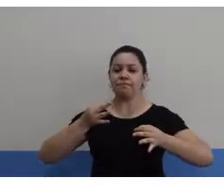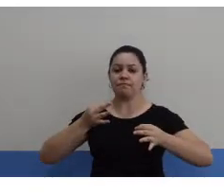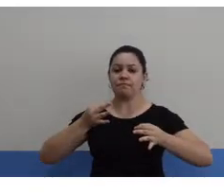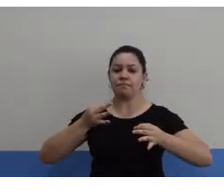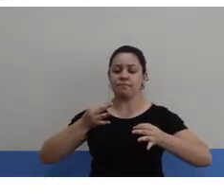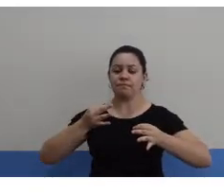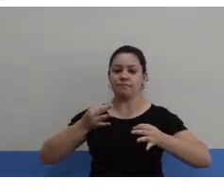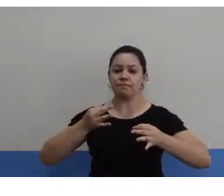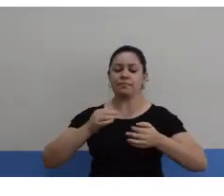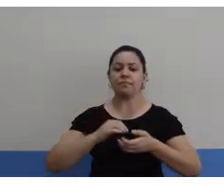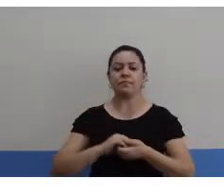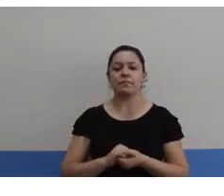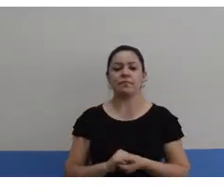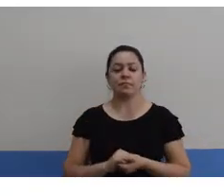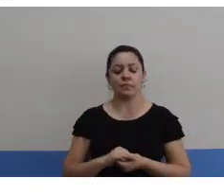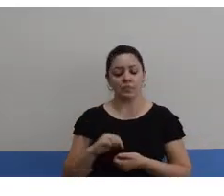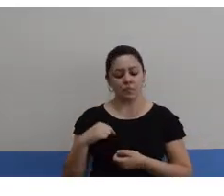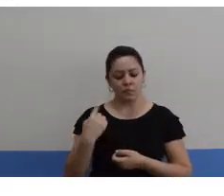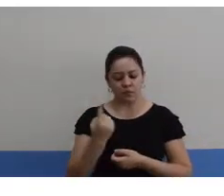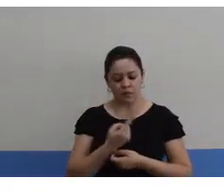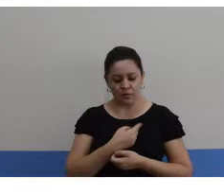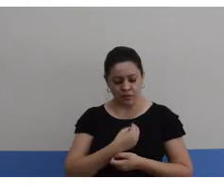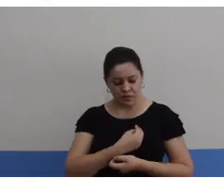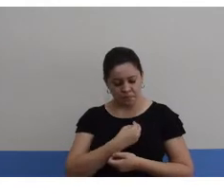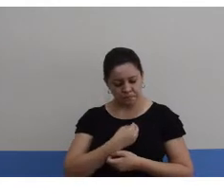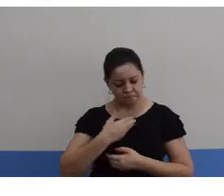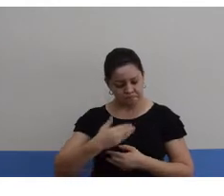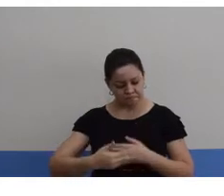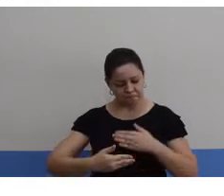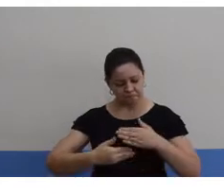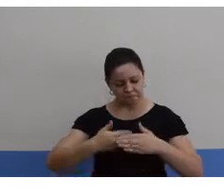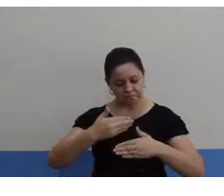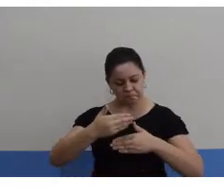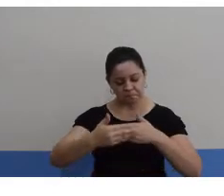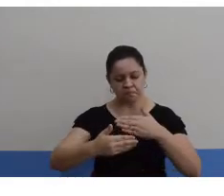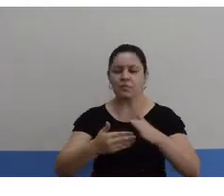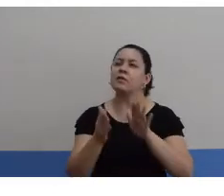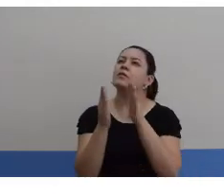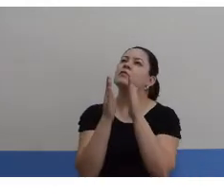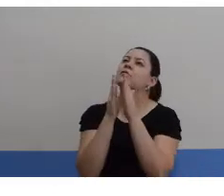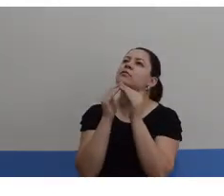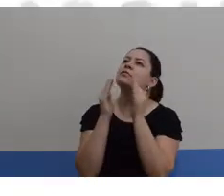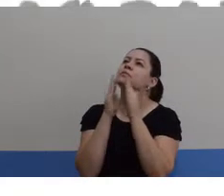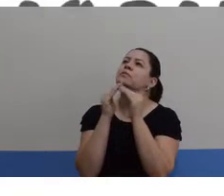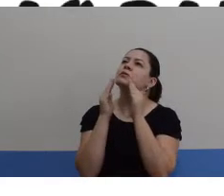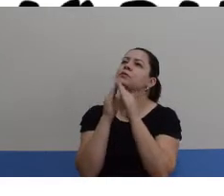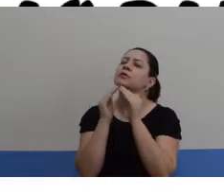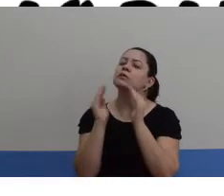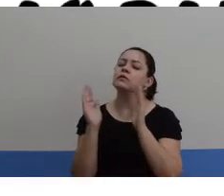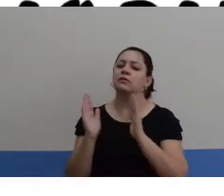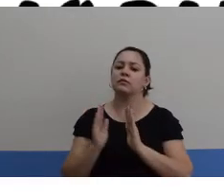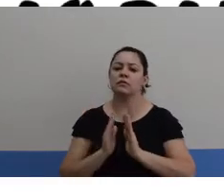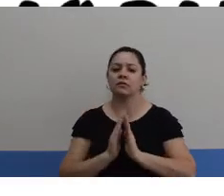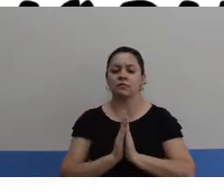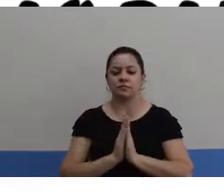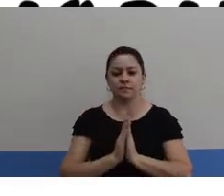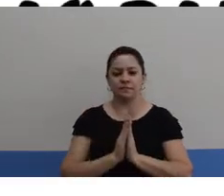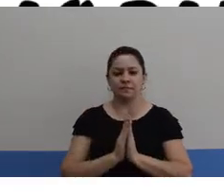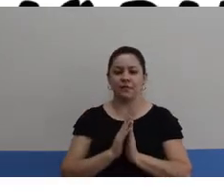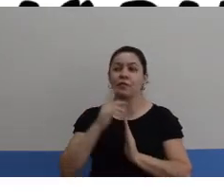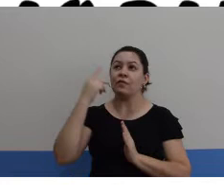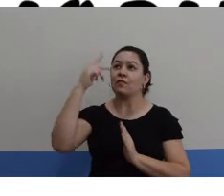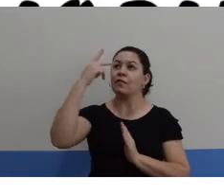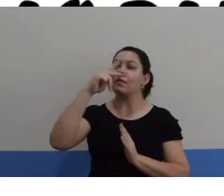Em marcha até a vida sem ocaso, nós vos suplicamos. Vós